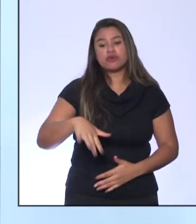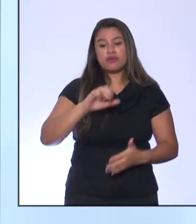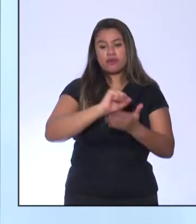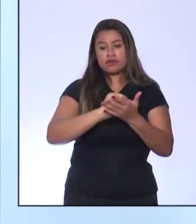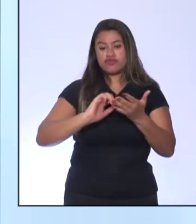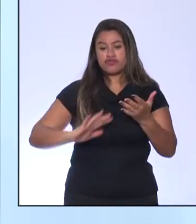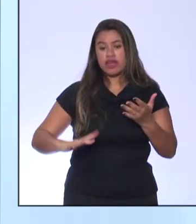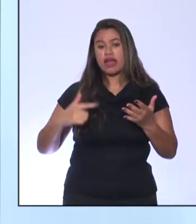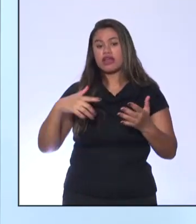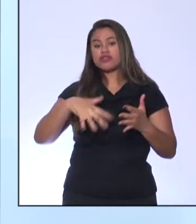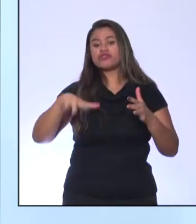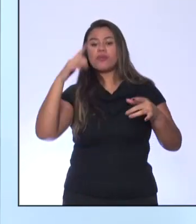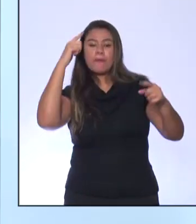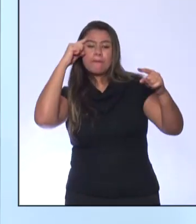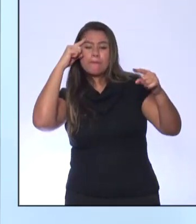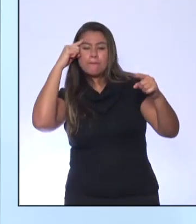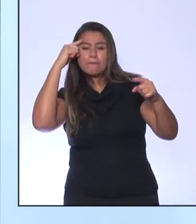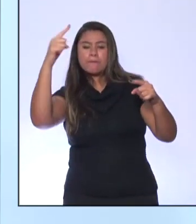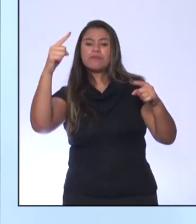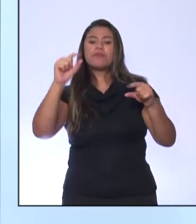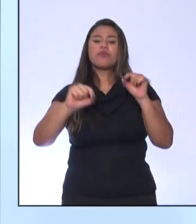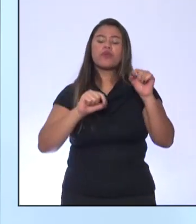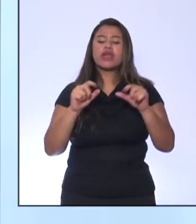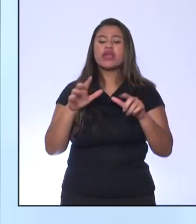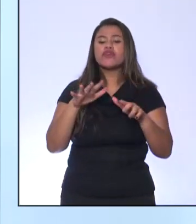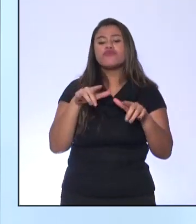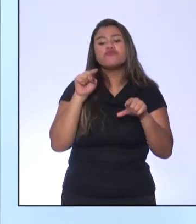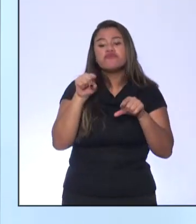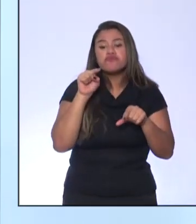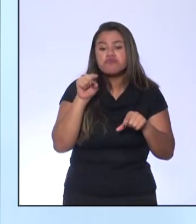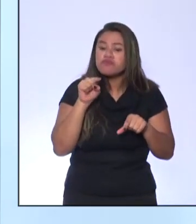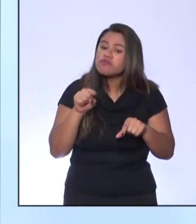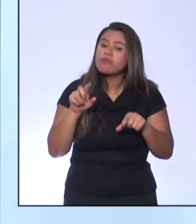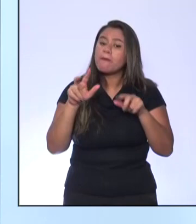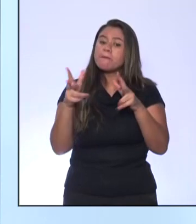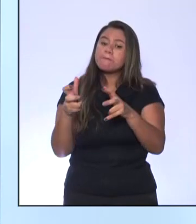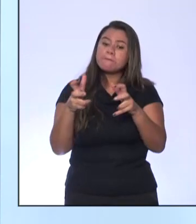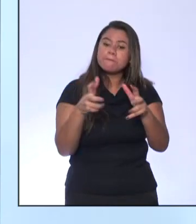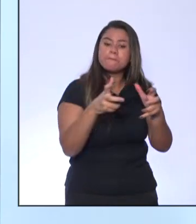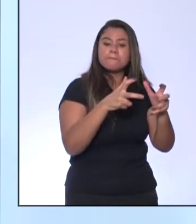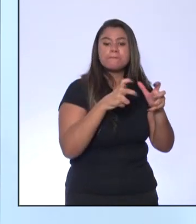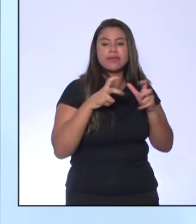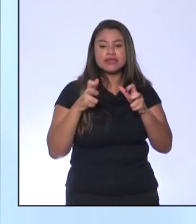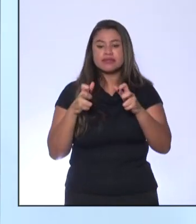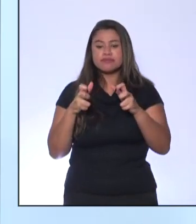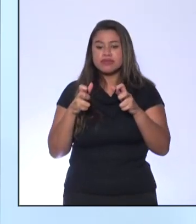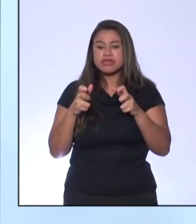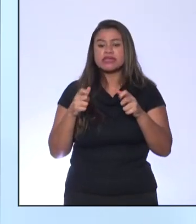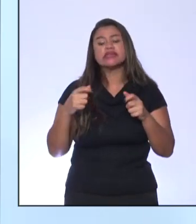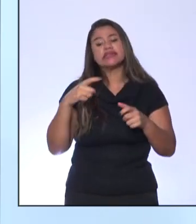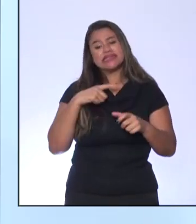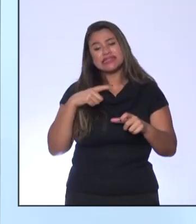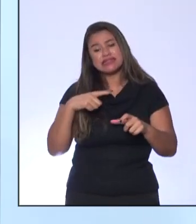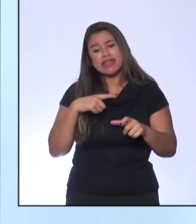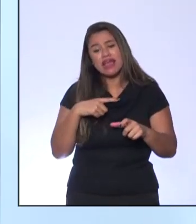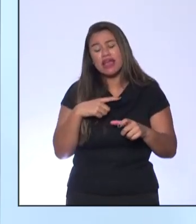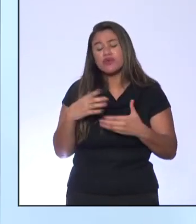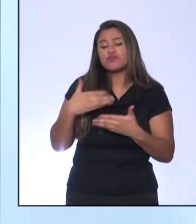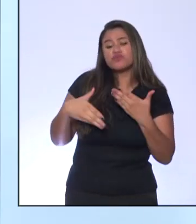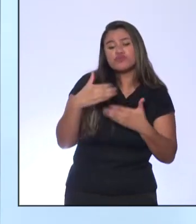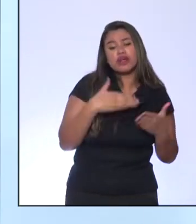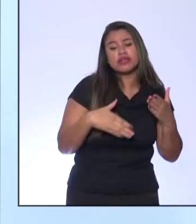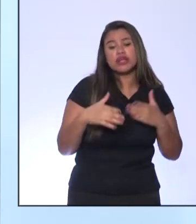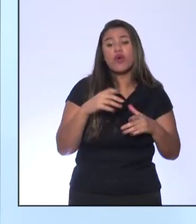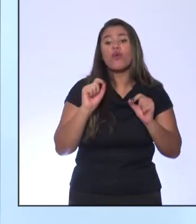vocês pudessem perceber que existe uma relação de interdependência. O que